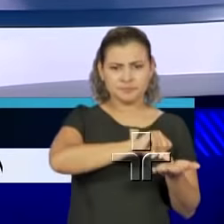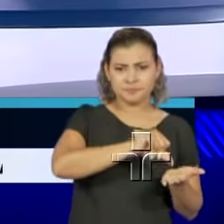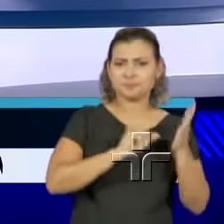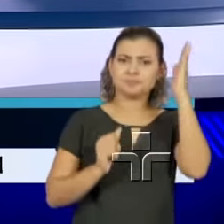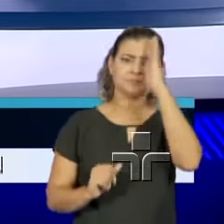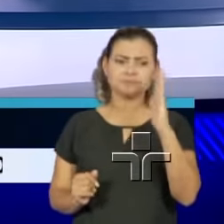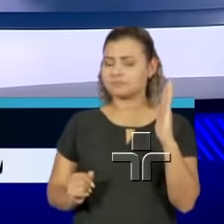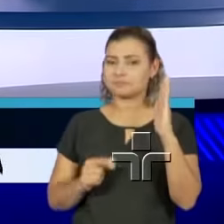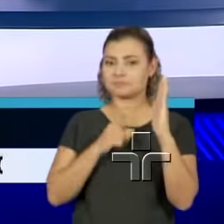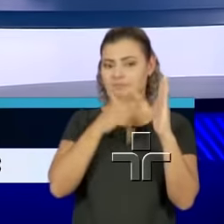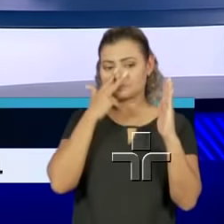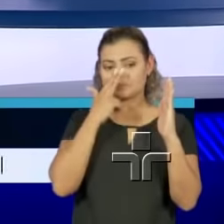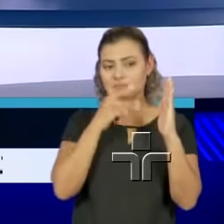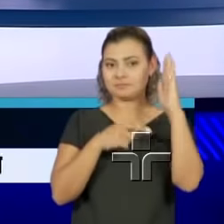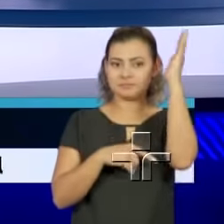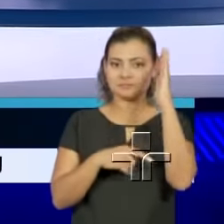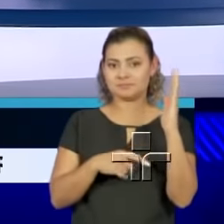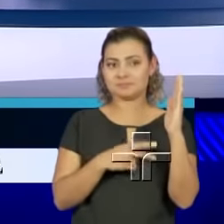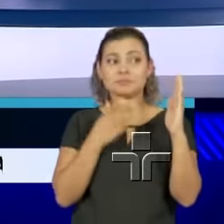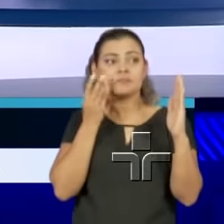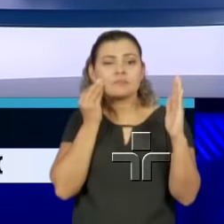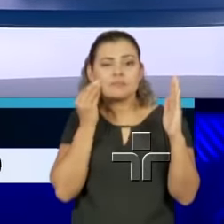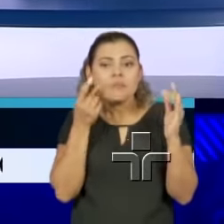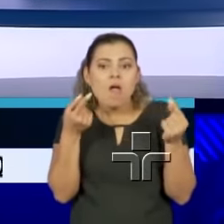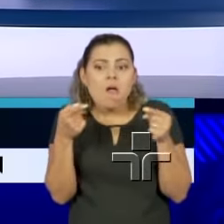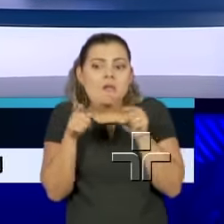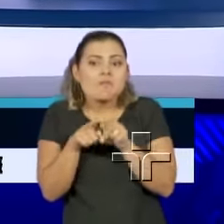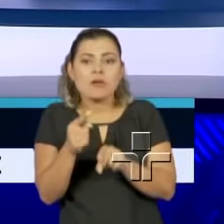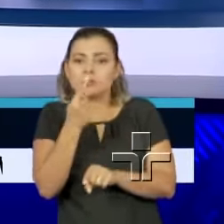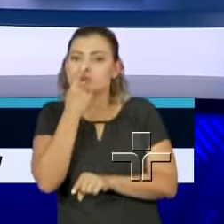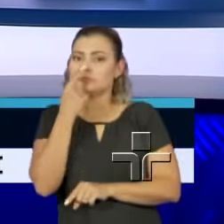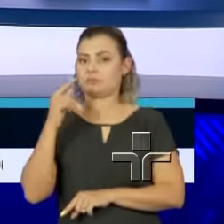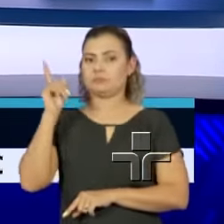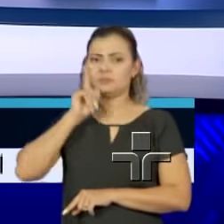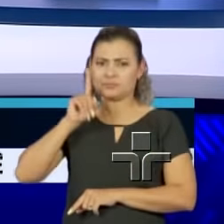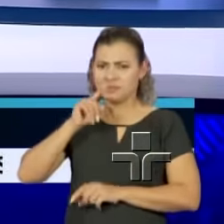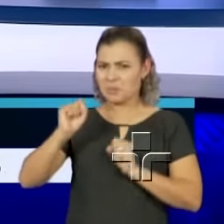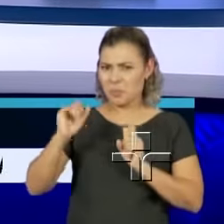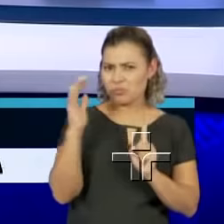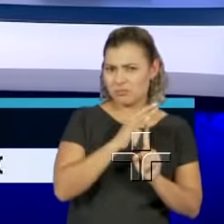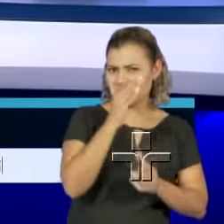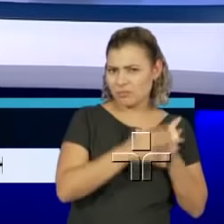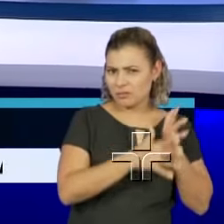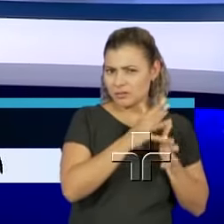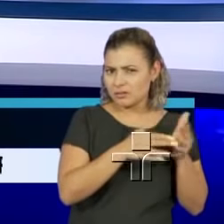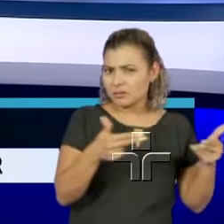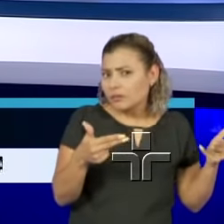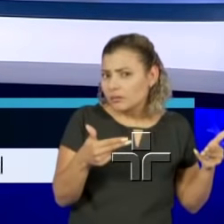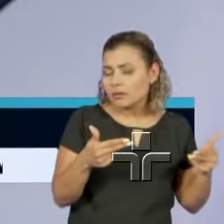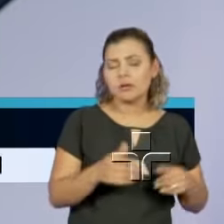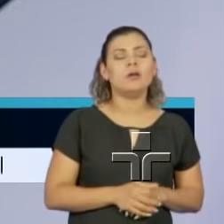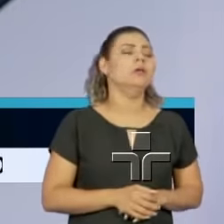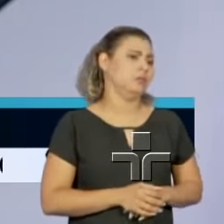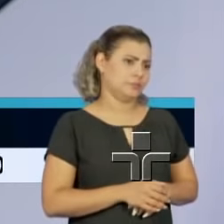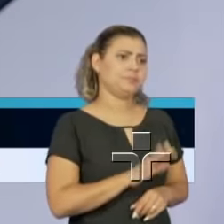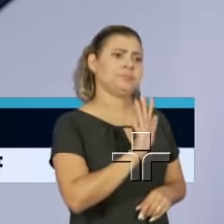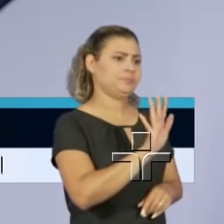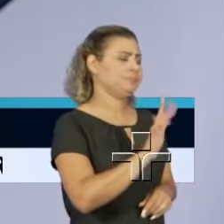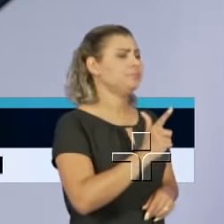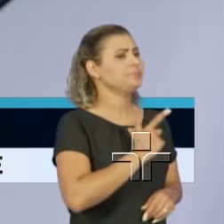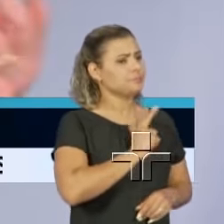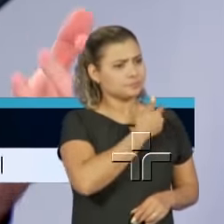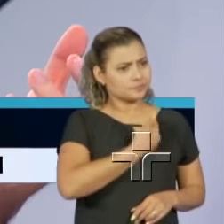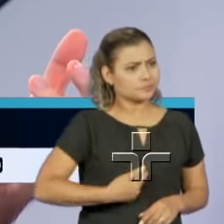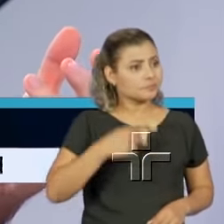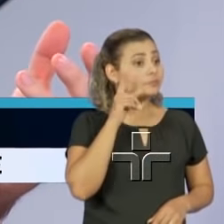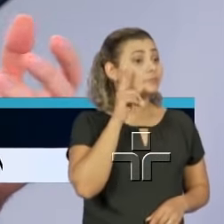ao demonstrar um certo alinhamento? Isso pode nos atingir de alguma forma, o nosso país? Eu acho que teve uma posição ambivalente o governo